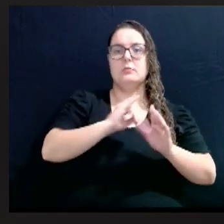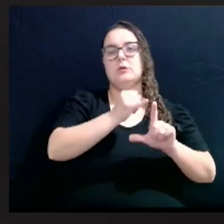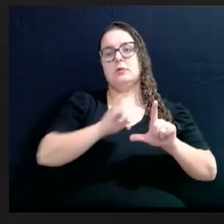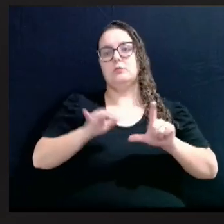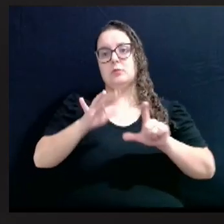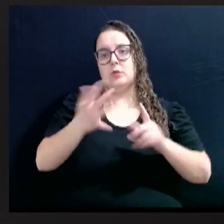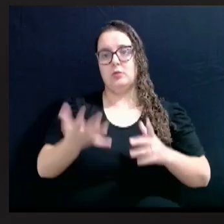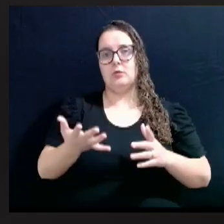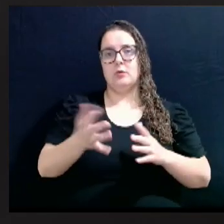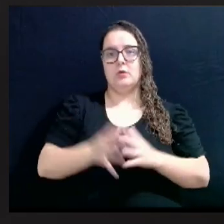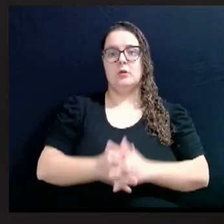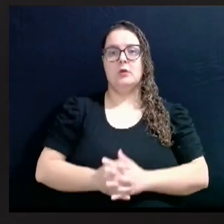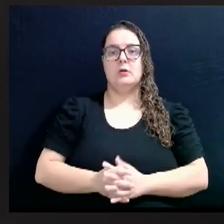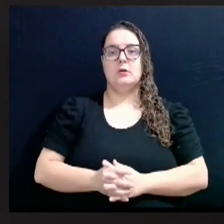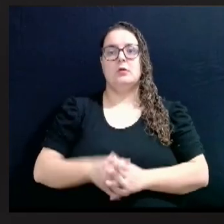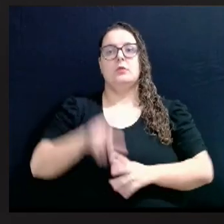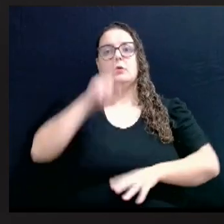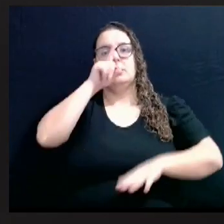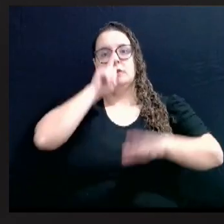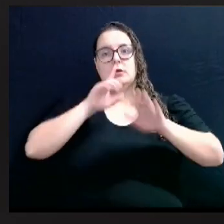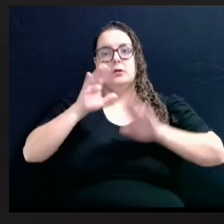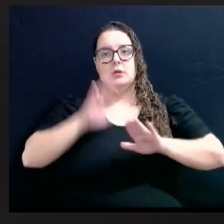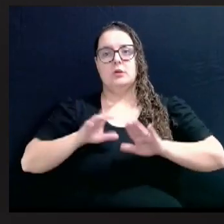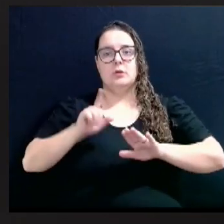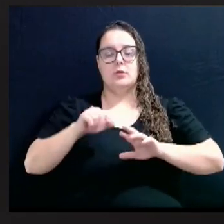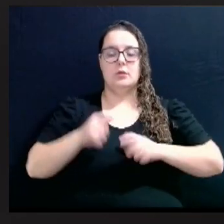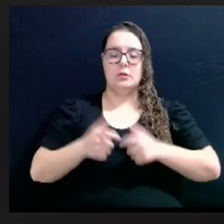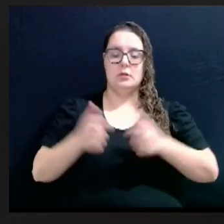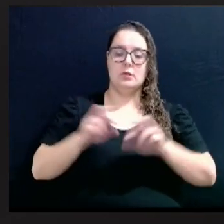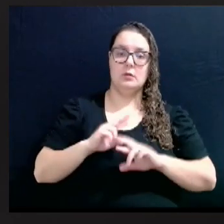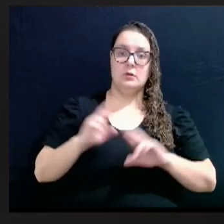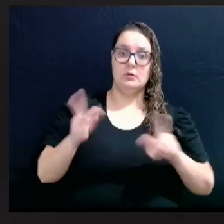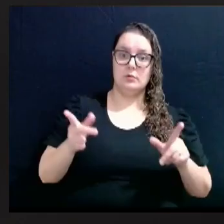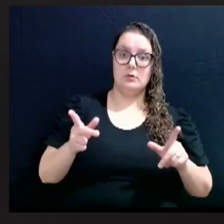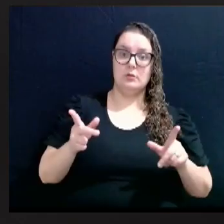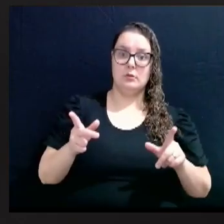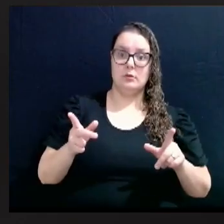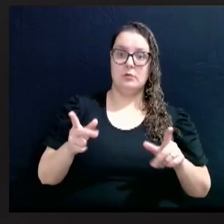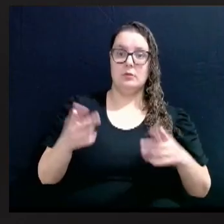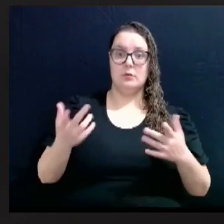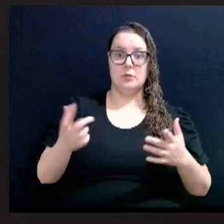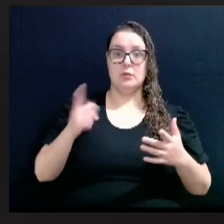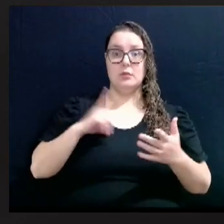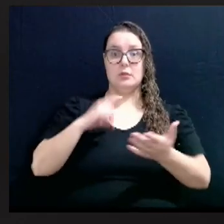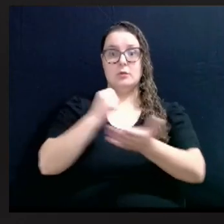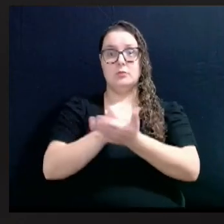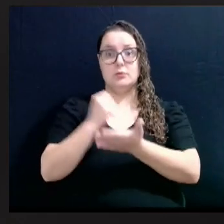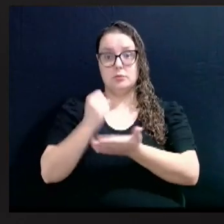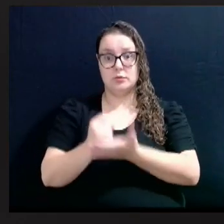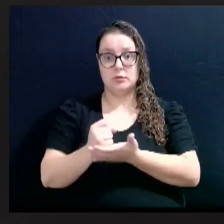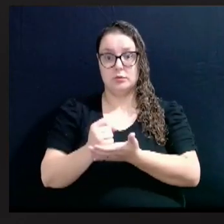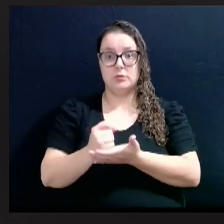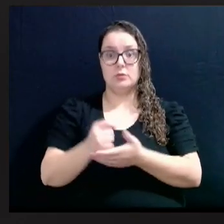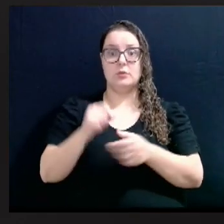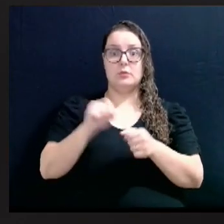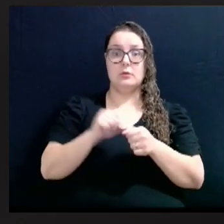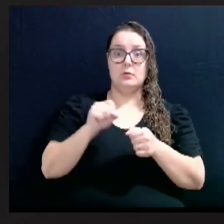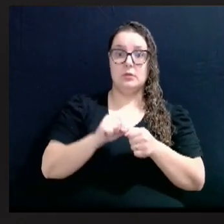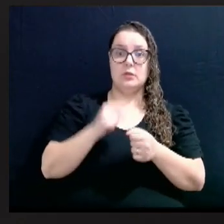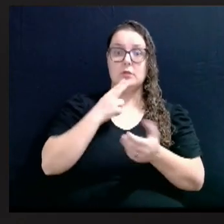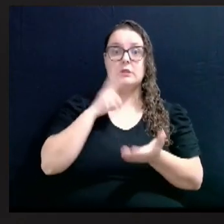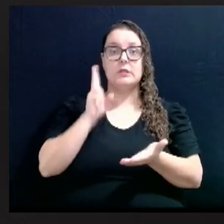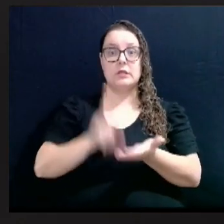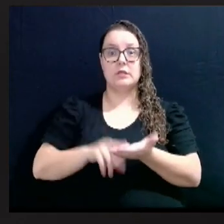esse cuidado é a grande diferença, embora que o contrato que você faça da carta de crédito, ela também